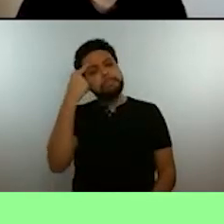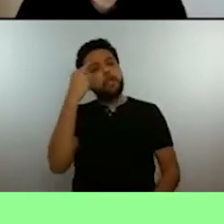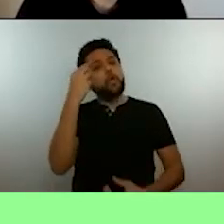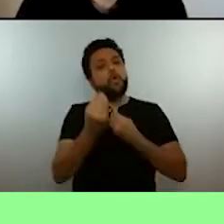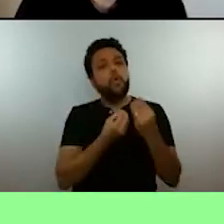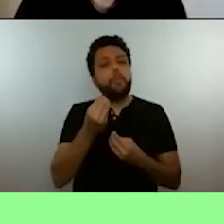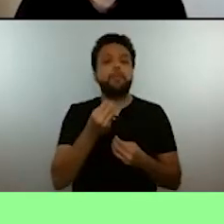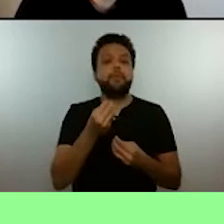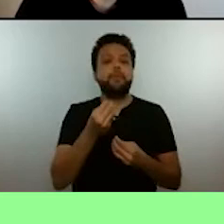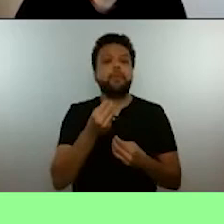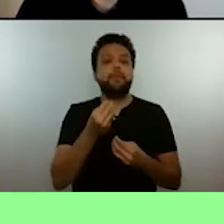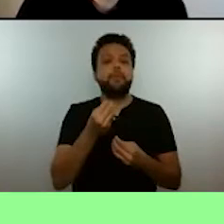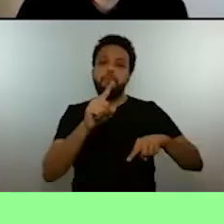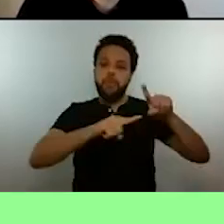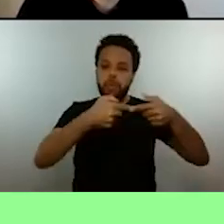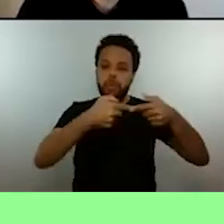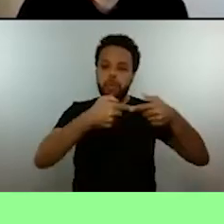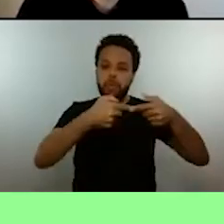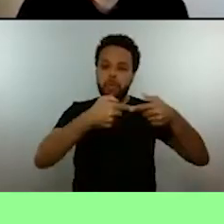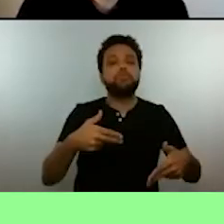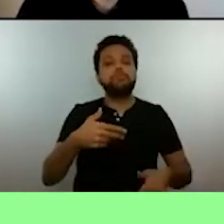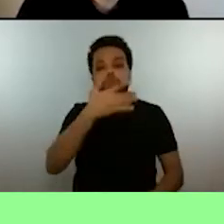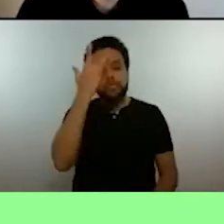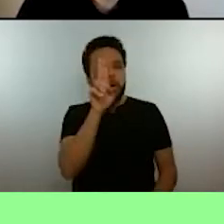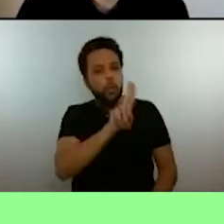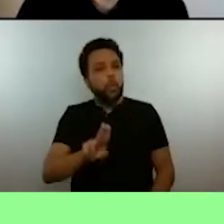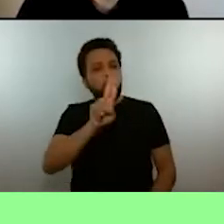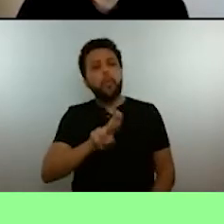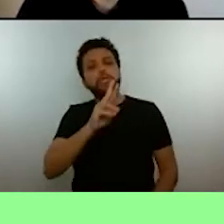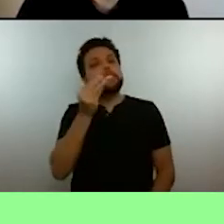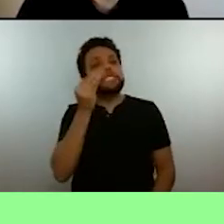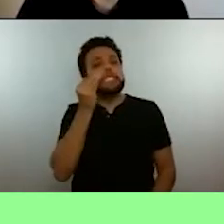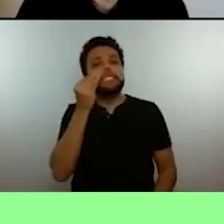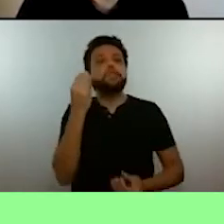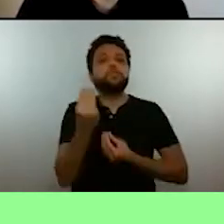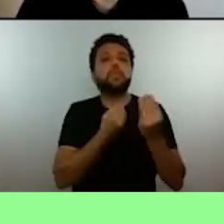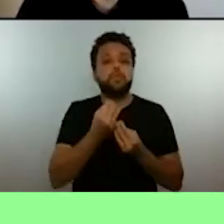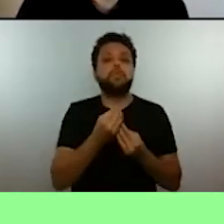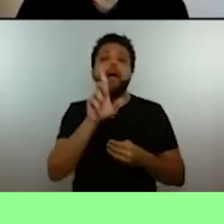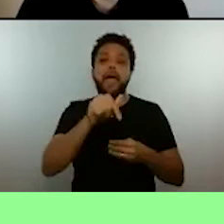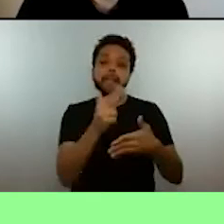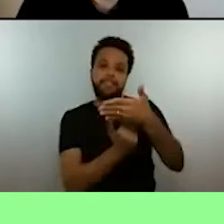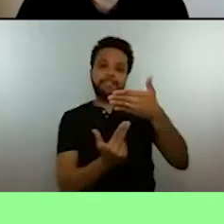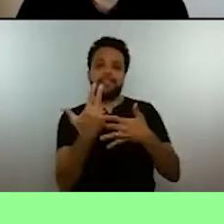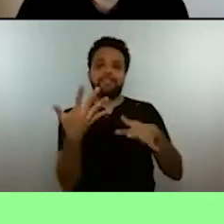de experimentar a interface. E muito disso a gente faz através do design inclusivo,